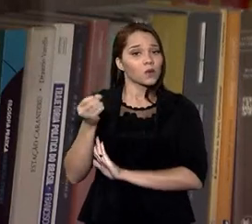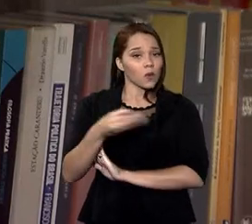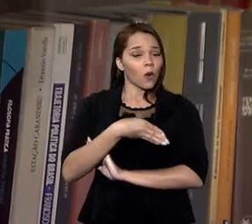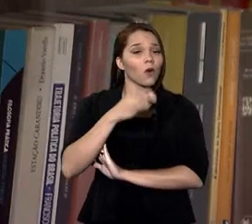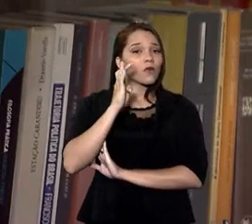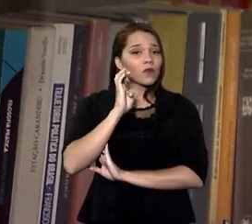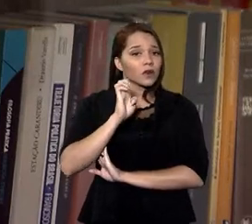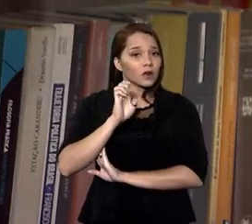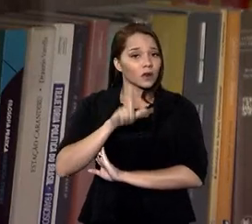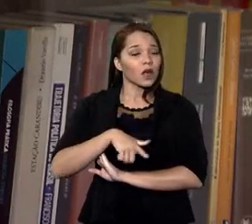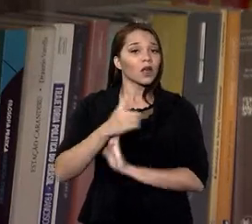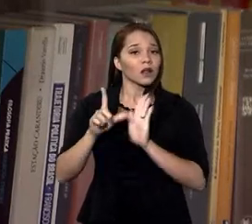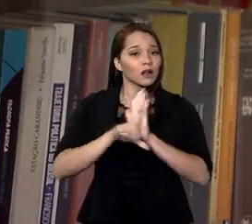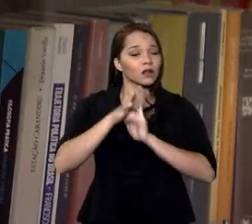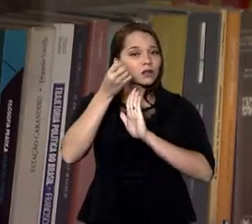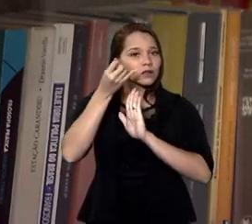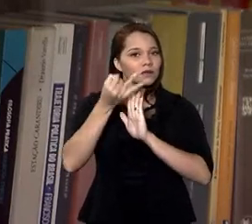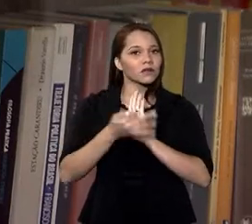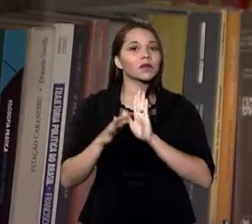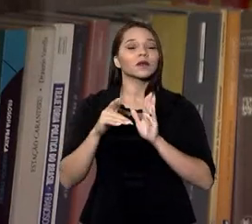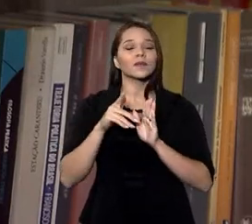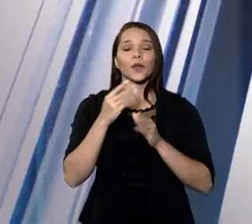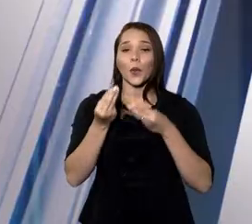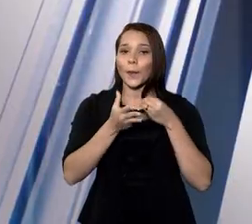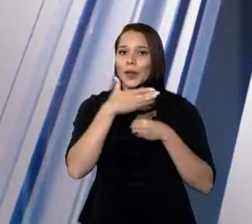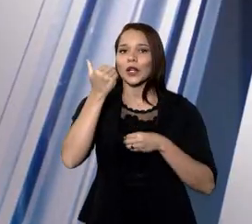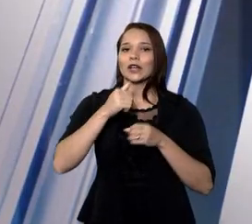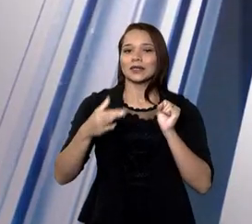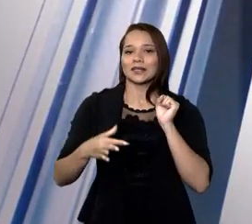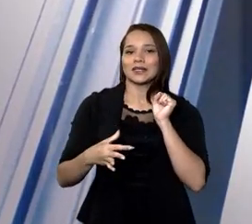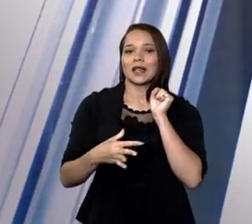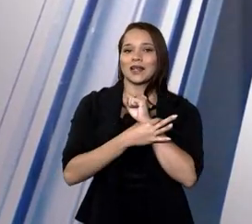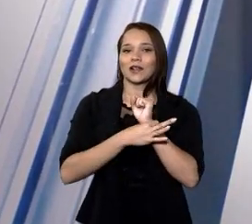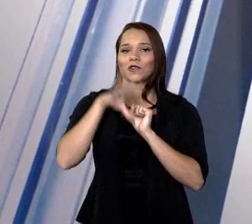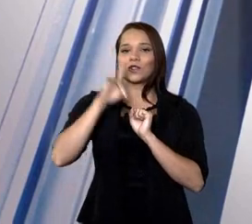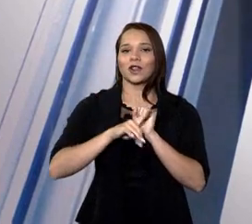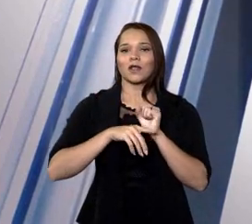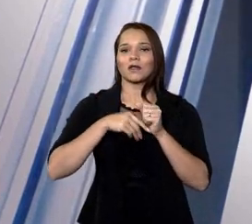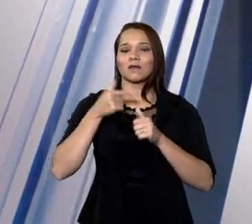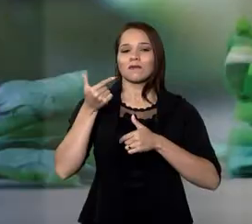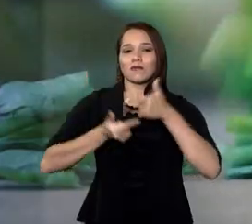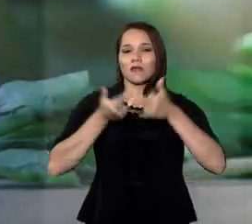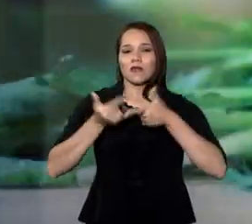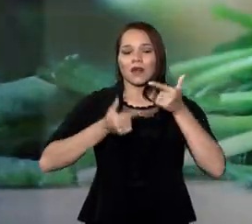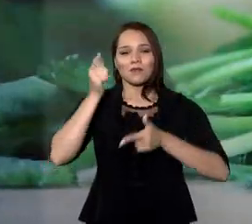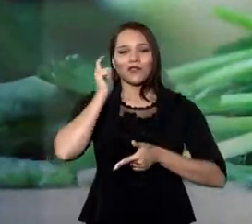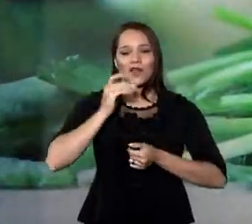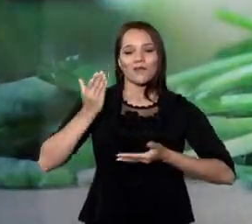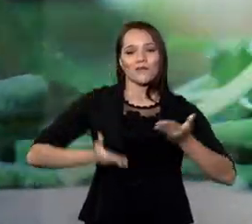coloca que garante os direitos trabalhistas das empregadas domésticas